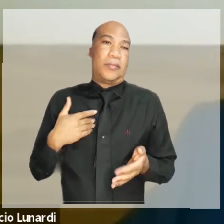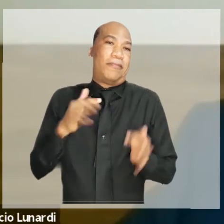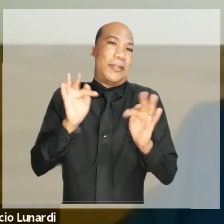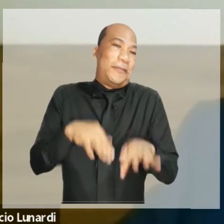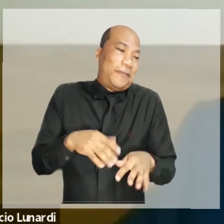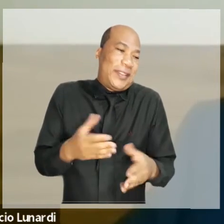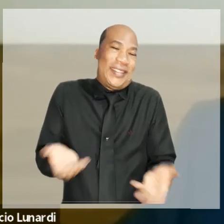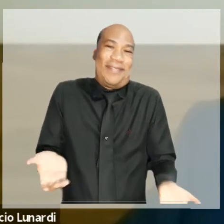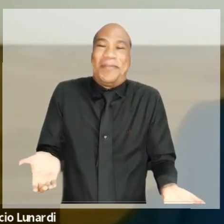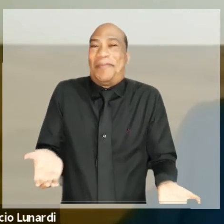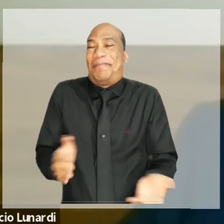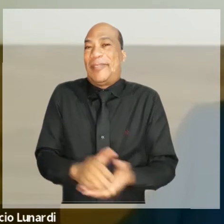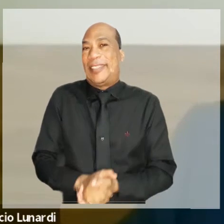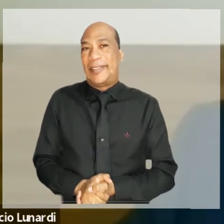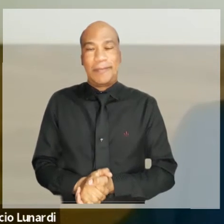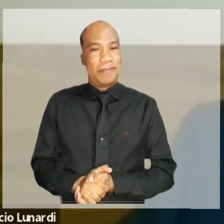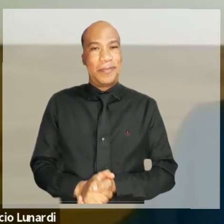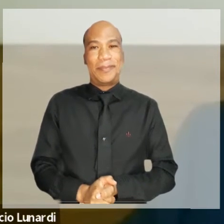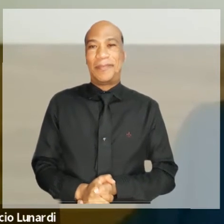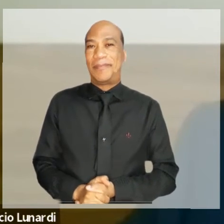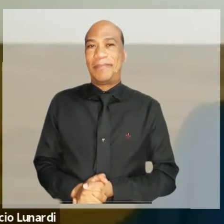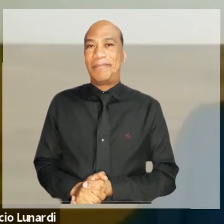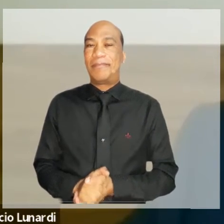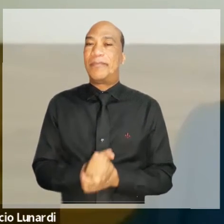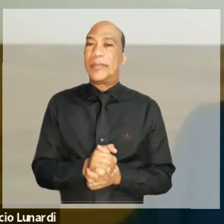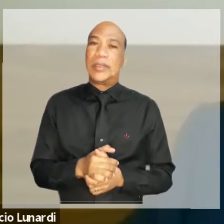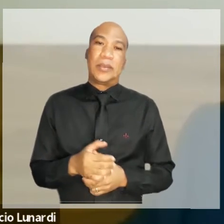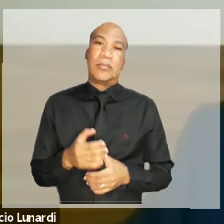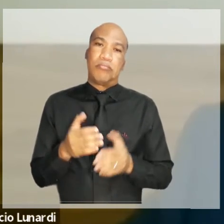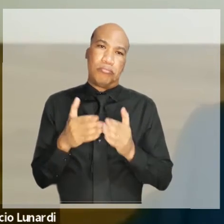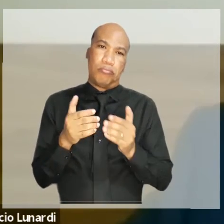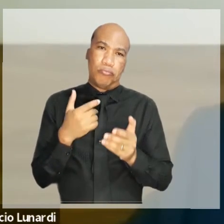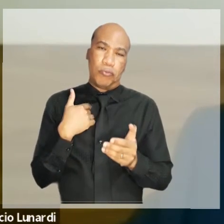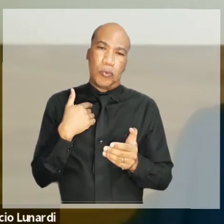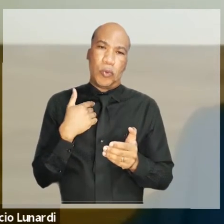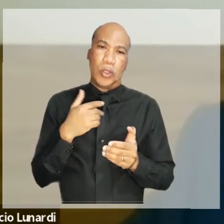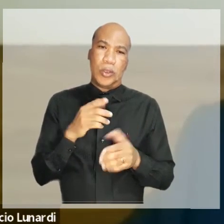rapidamente da quarta temporada, o que a gente pode esperar aí para essa